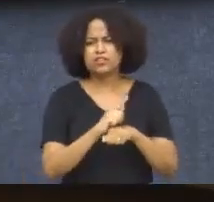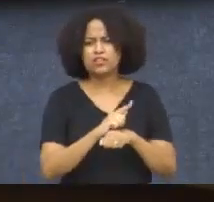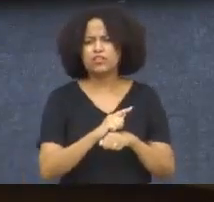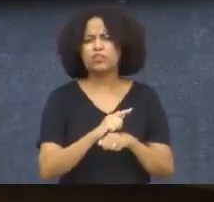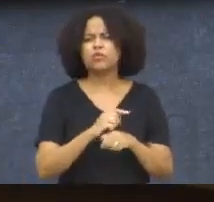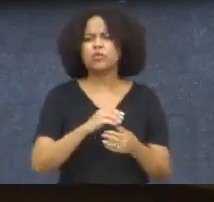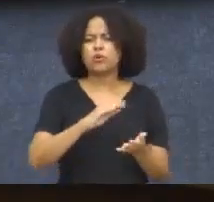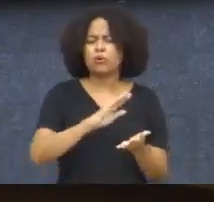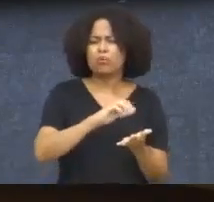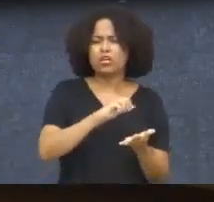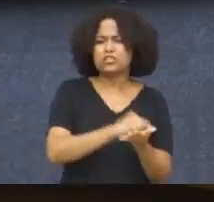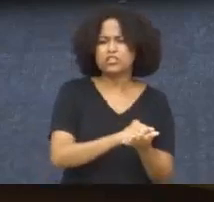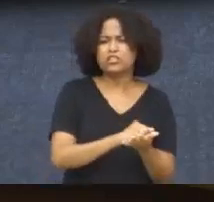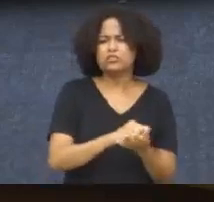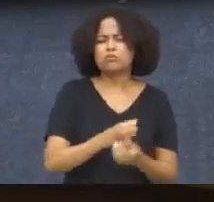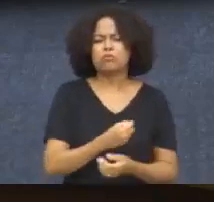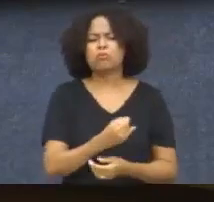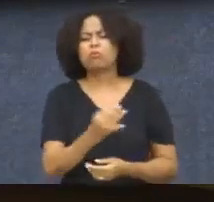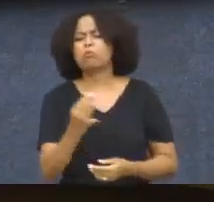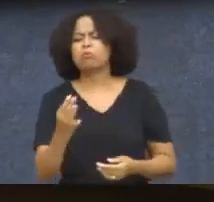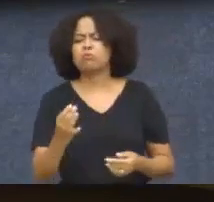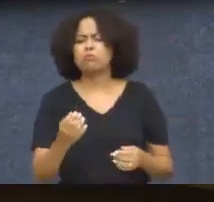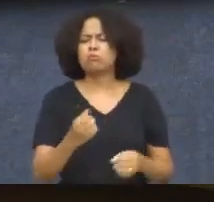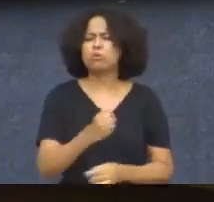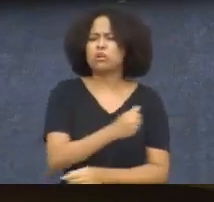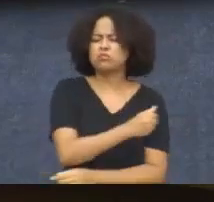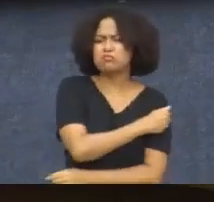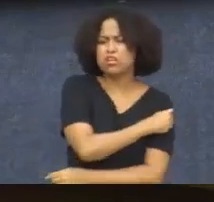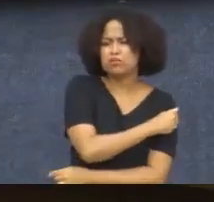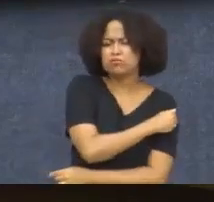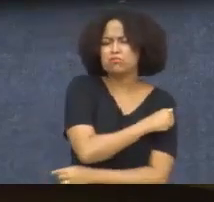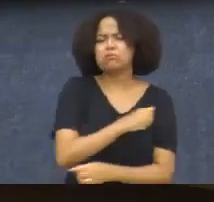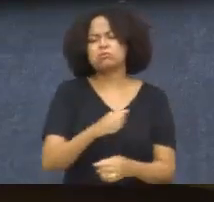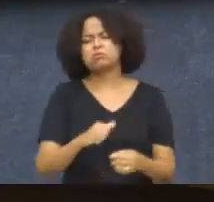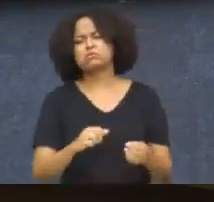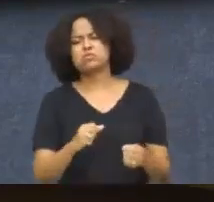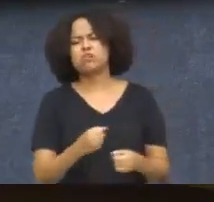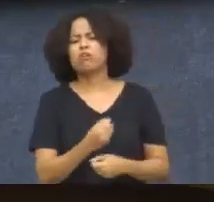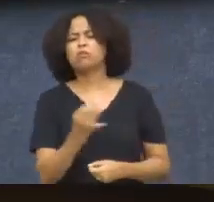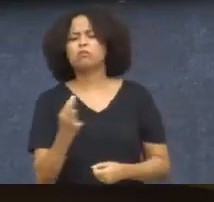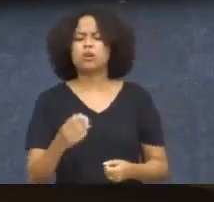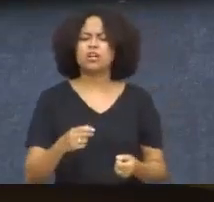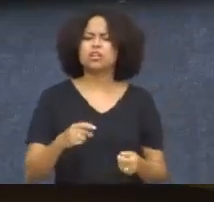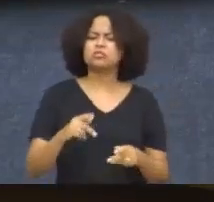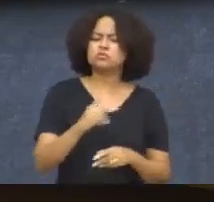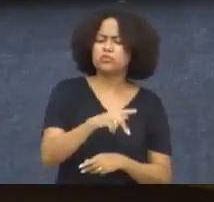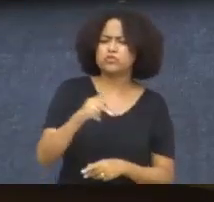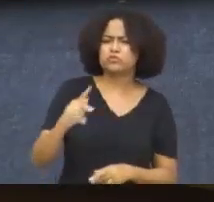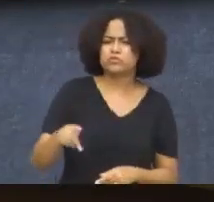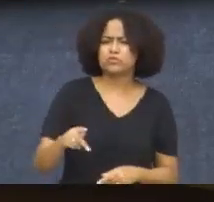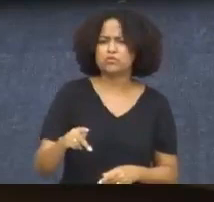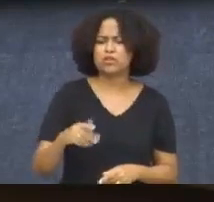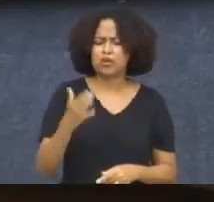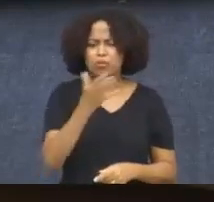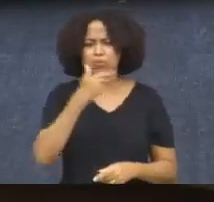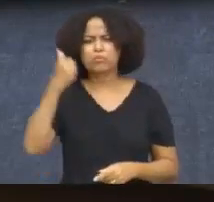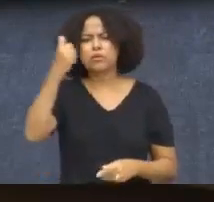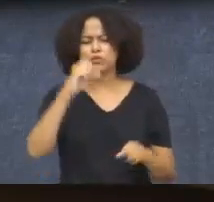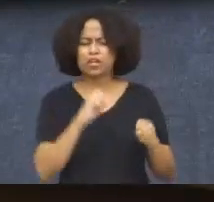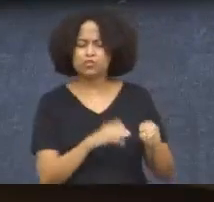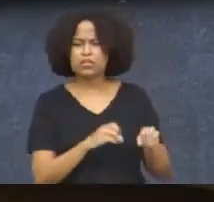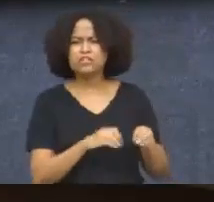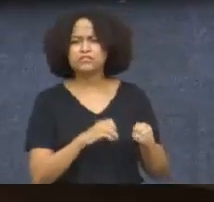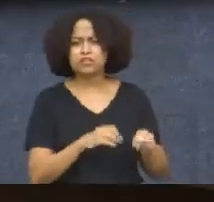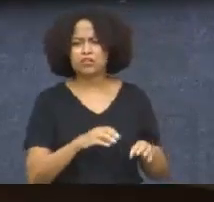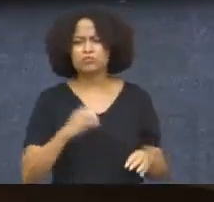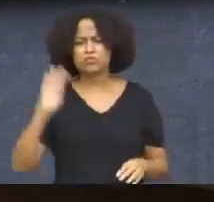número de alunos, de professores, de colaboradores são fundamentais para melhorar a gestão da educação na nossa cidade. Então, peço o